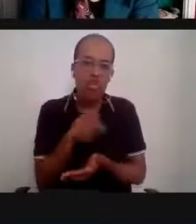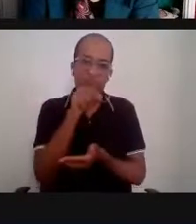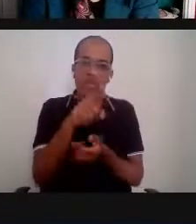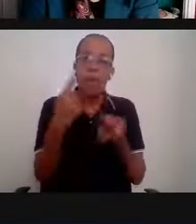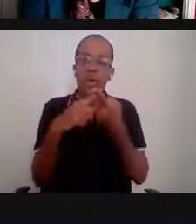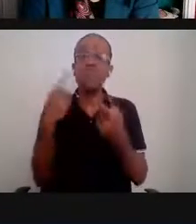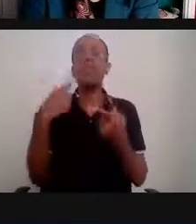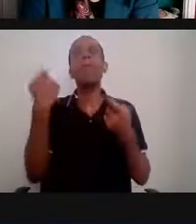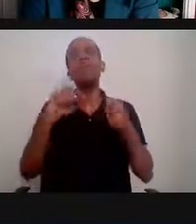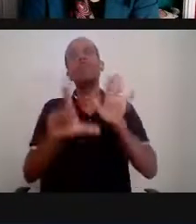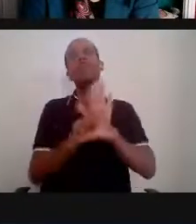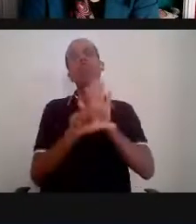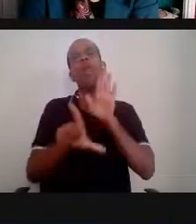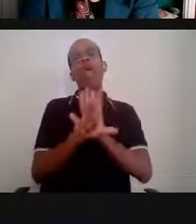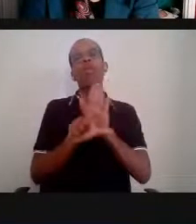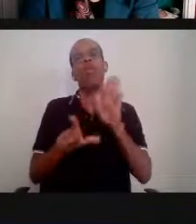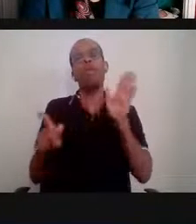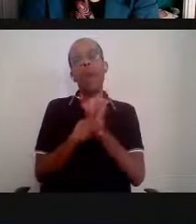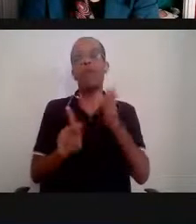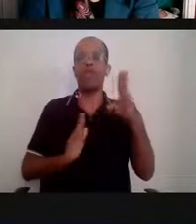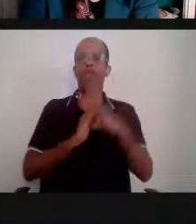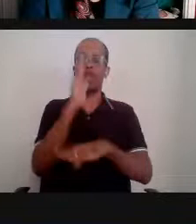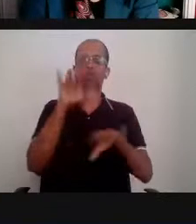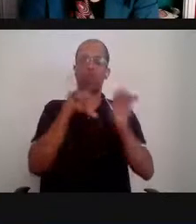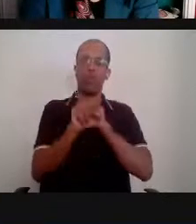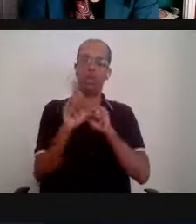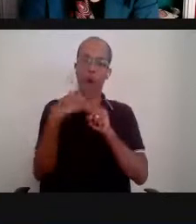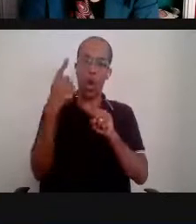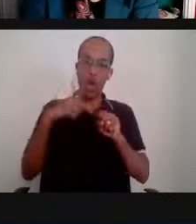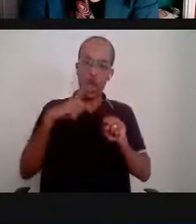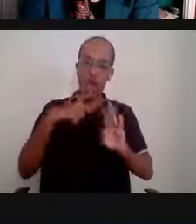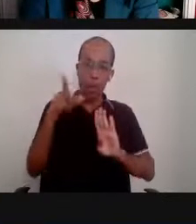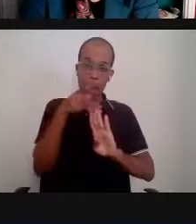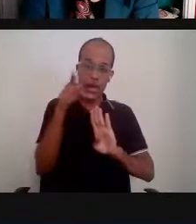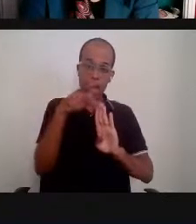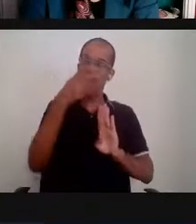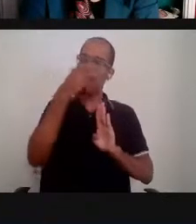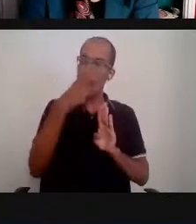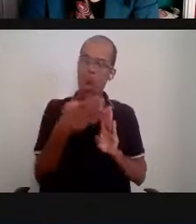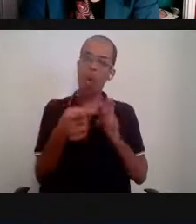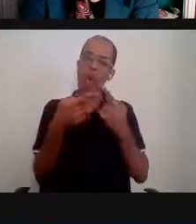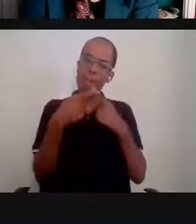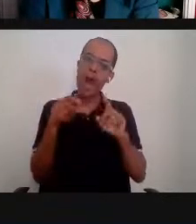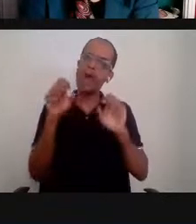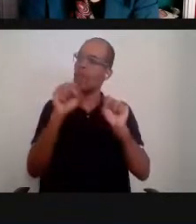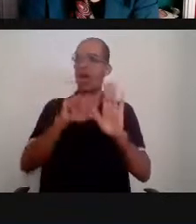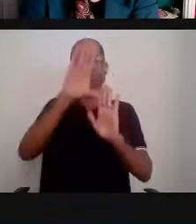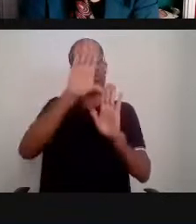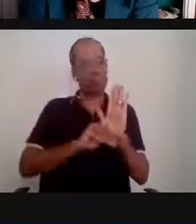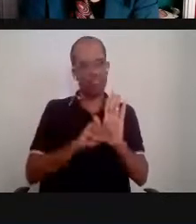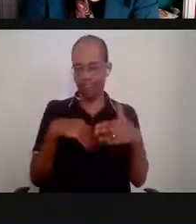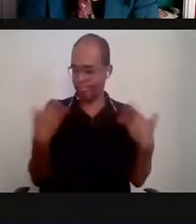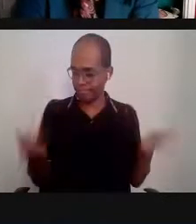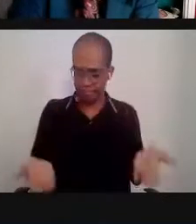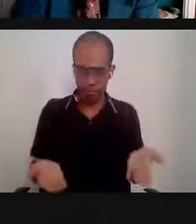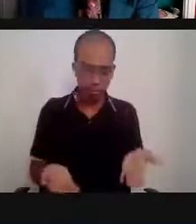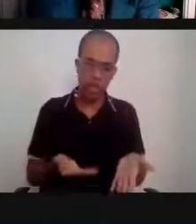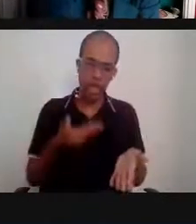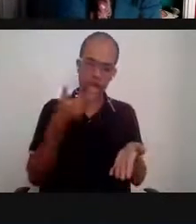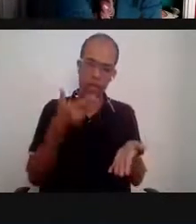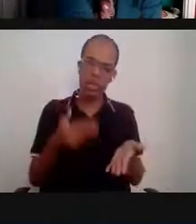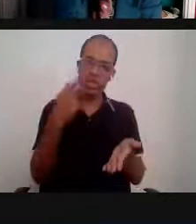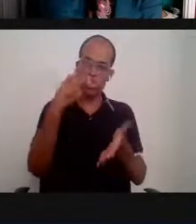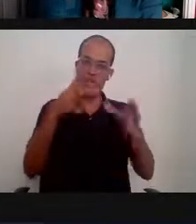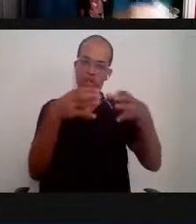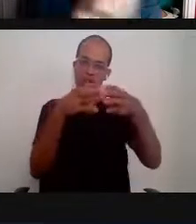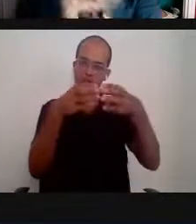uma lei de revalidação do diploma. Hoje a gente tem uma portaria que é muito boa, mas a qualquer momento essa portaria pode cair. Inclusive, eu vou encaminhar para a sua